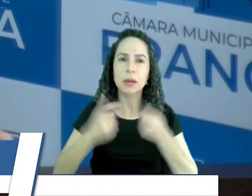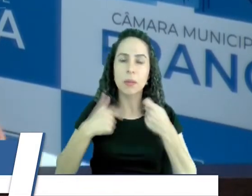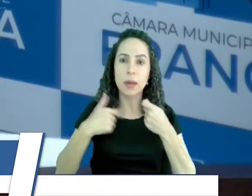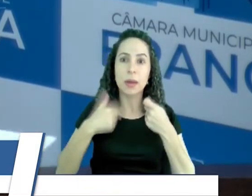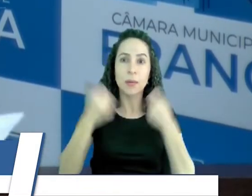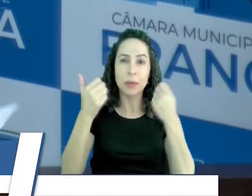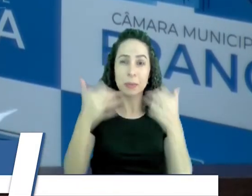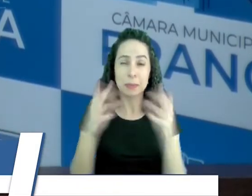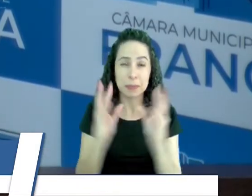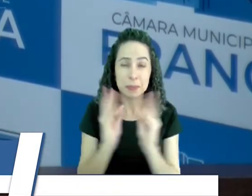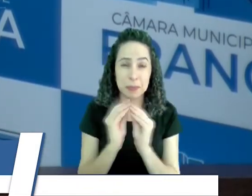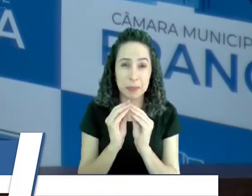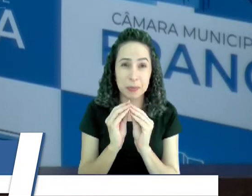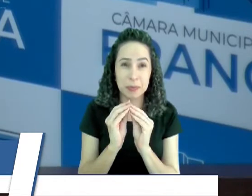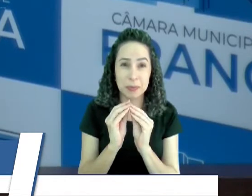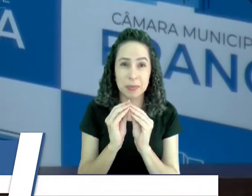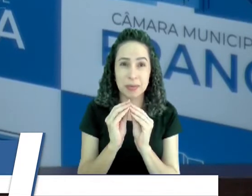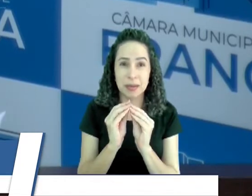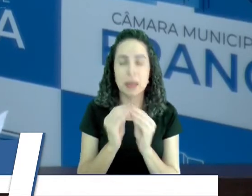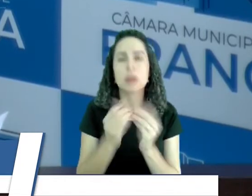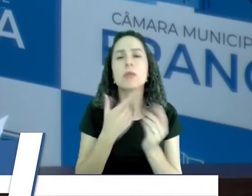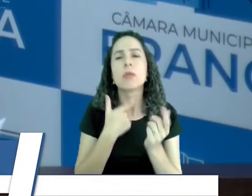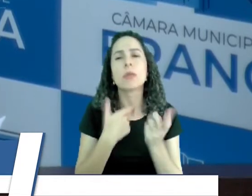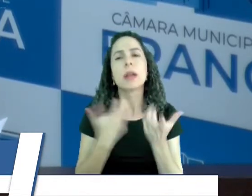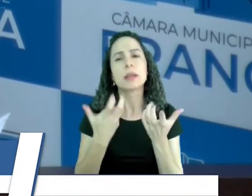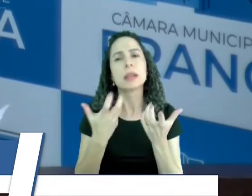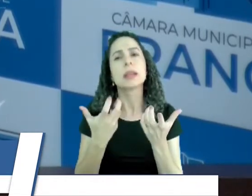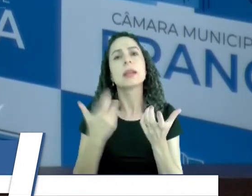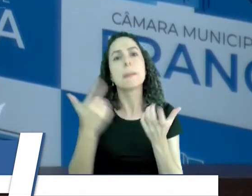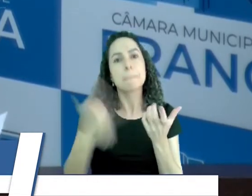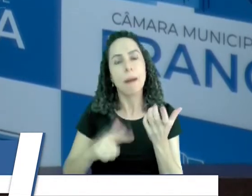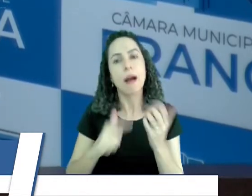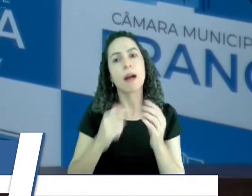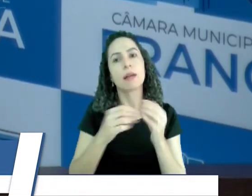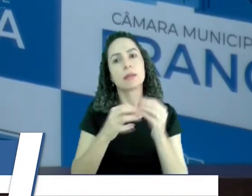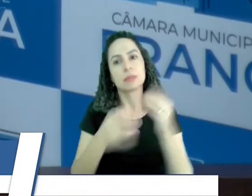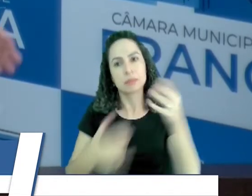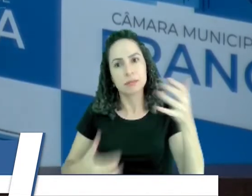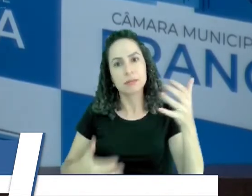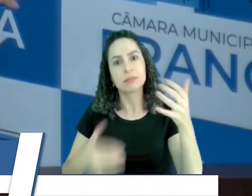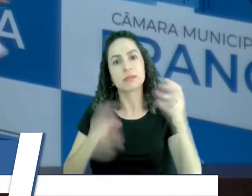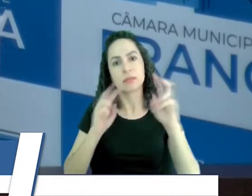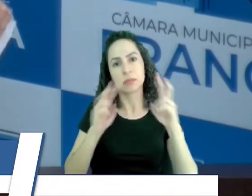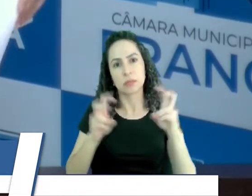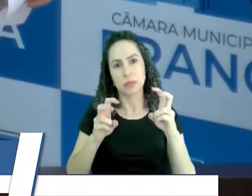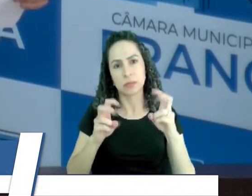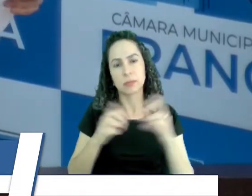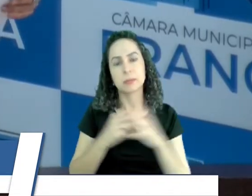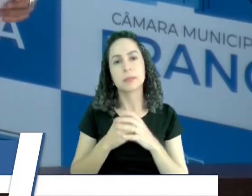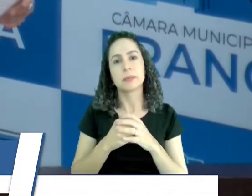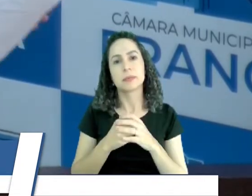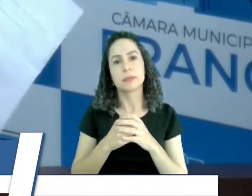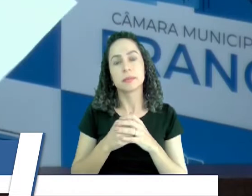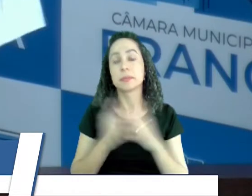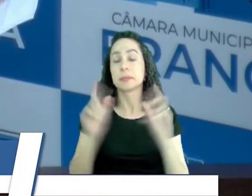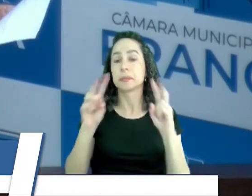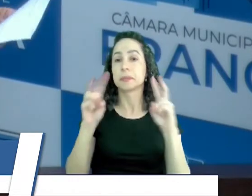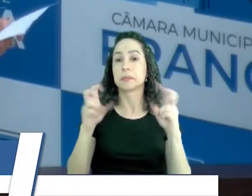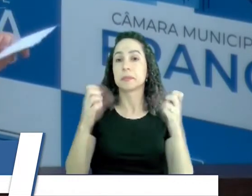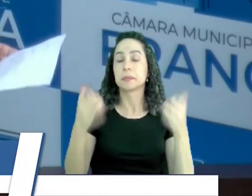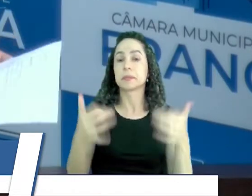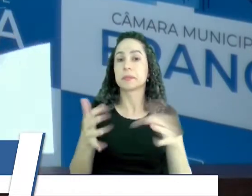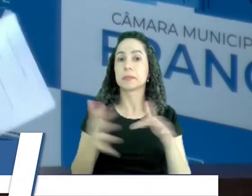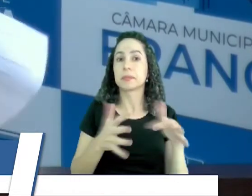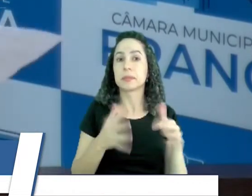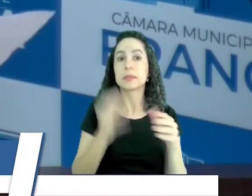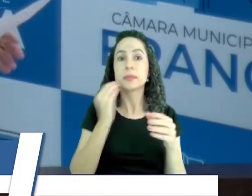ser breve, mas gostaria muito de poder falar um pouco mais a respeito. Enfim, vamos lá então. Tentei falar um